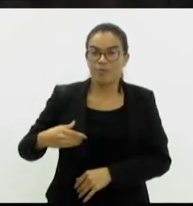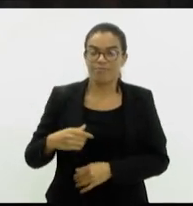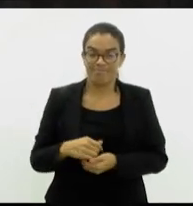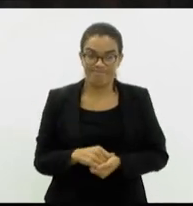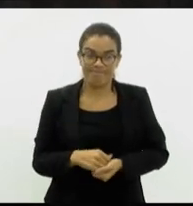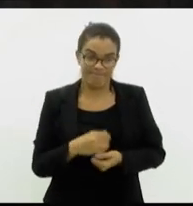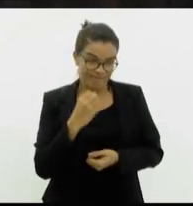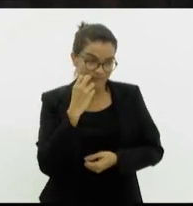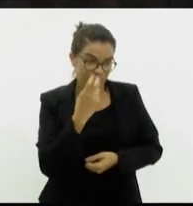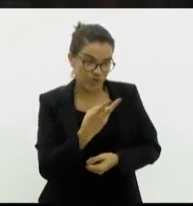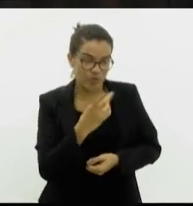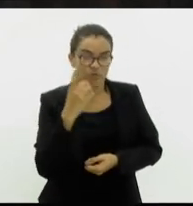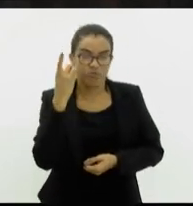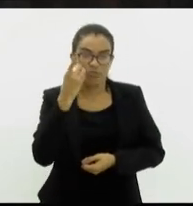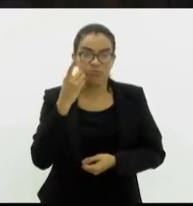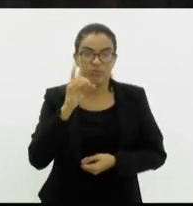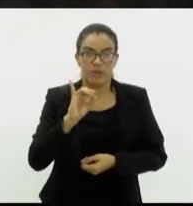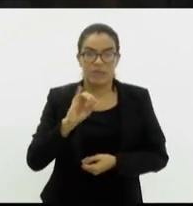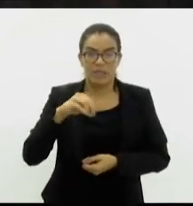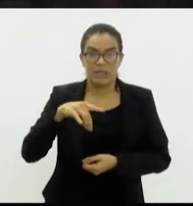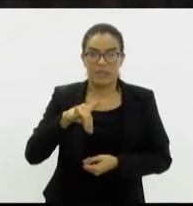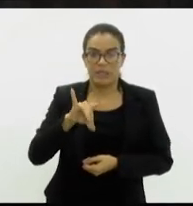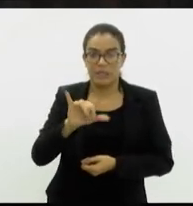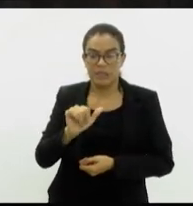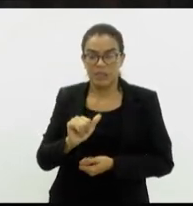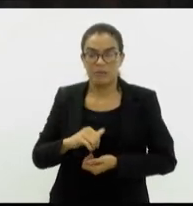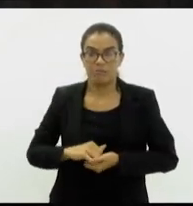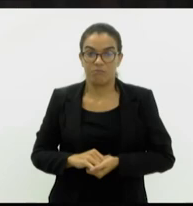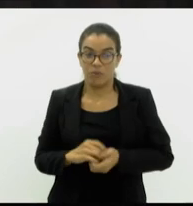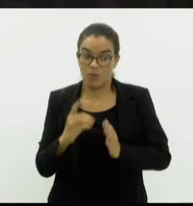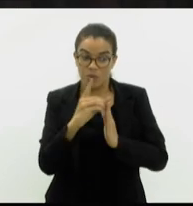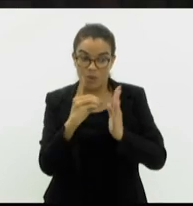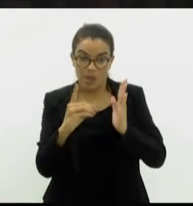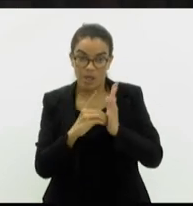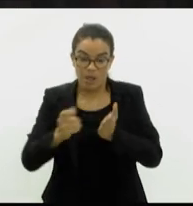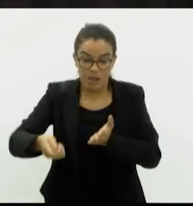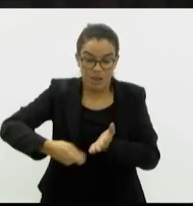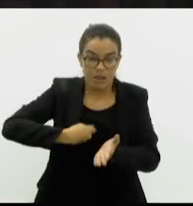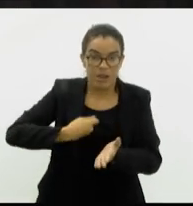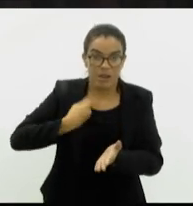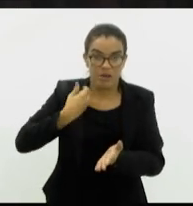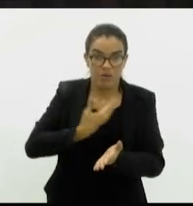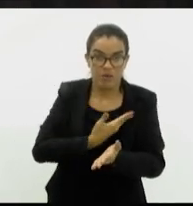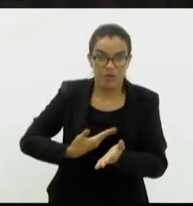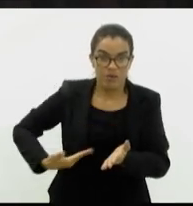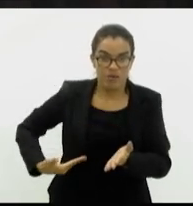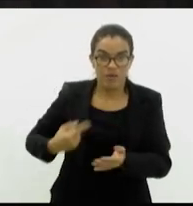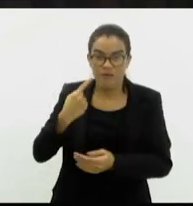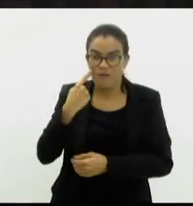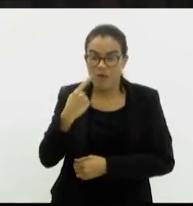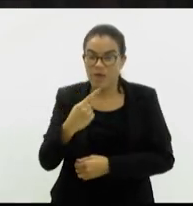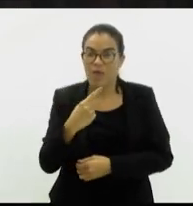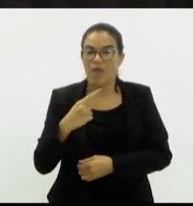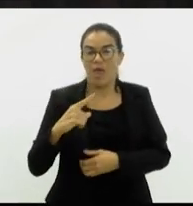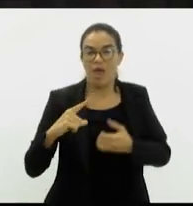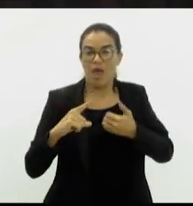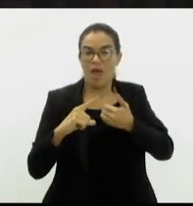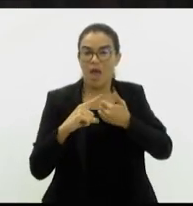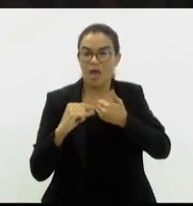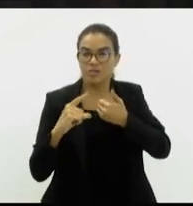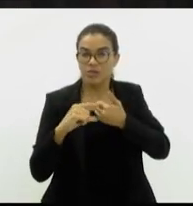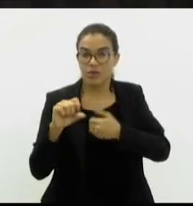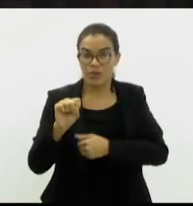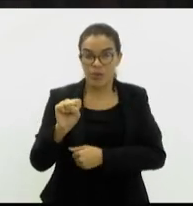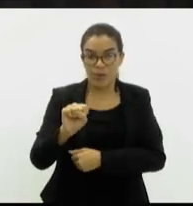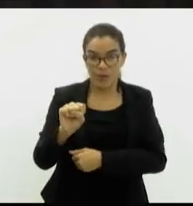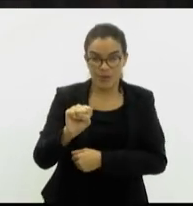armelau um decreto do governador se a senhora for lá no Artigo 8